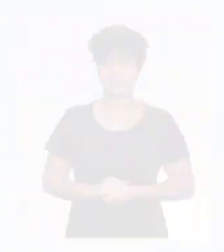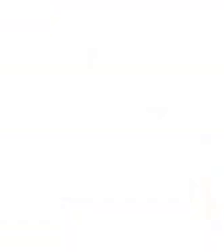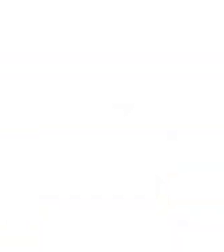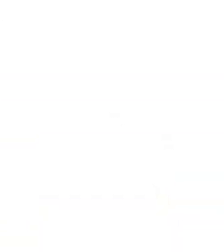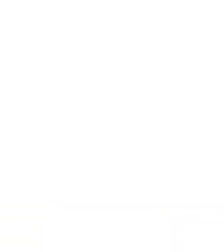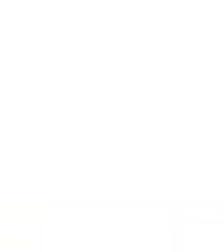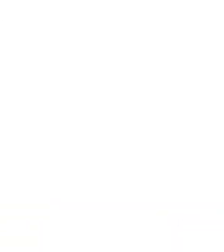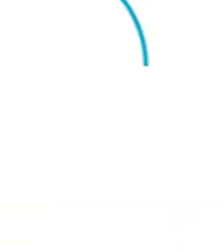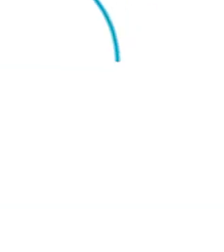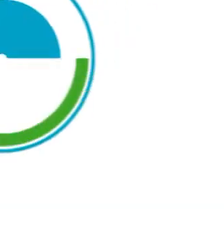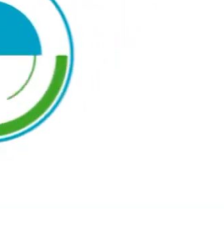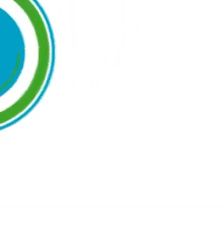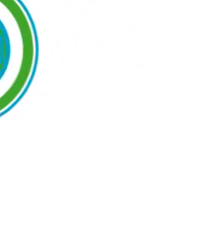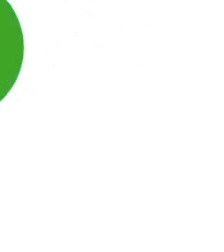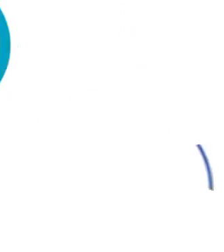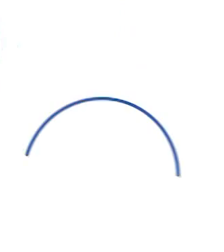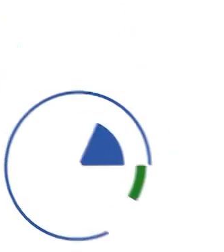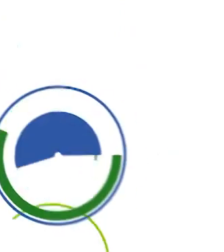E aí